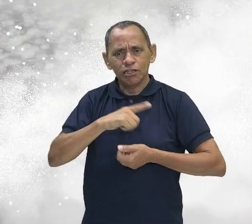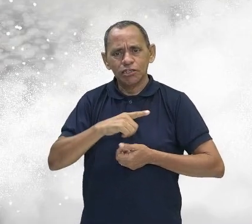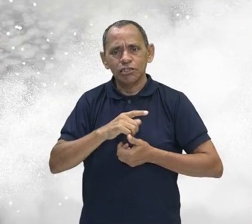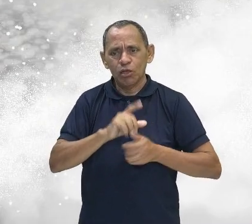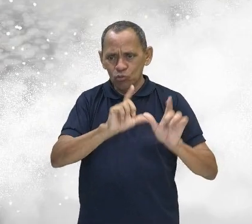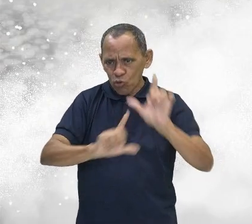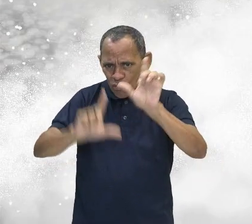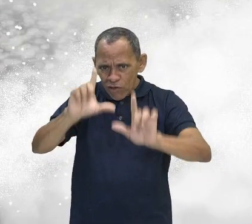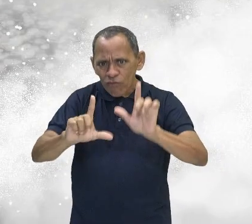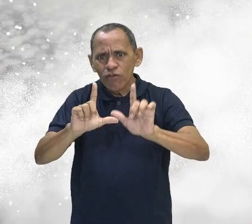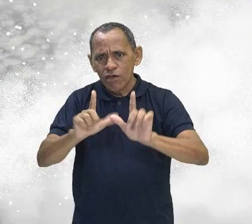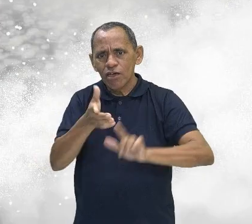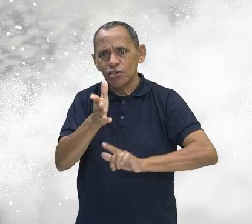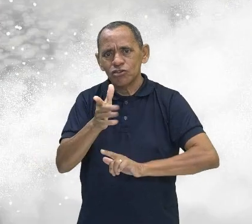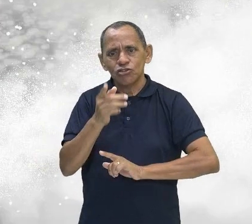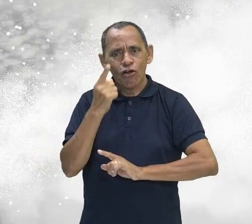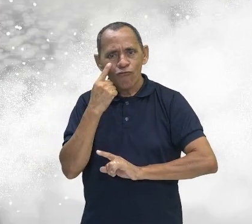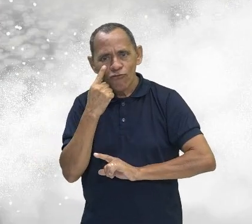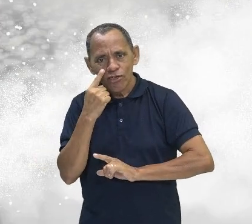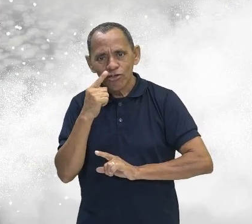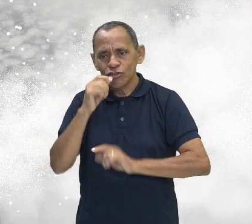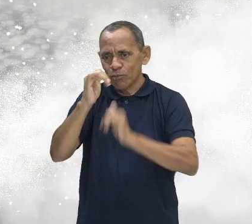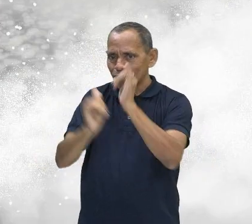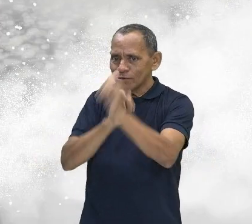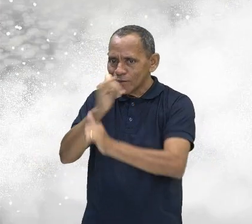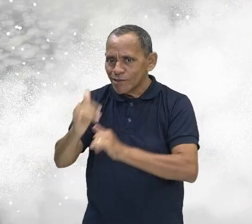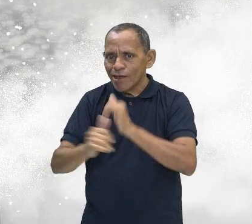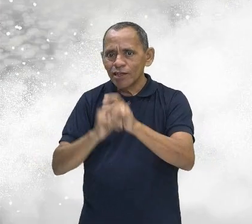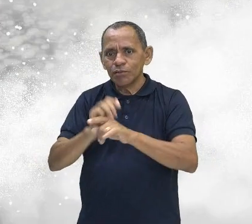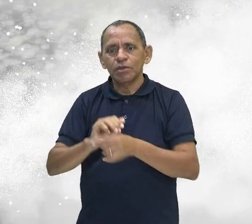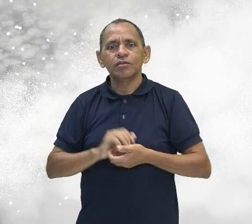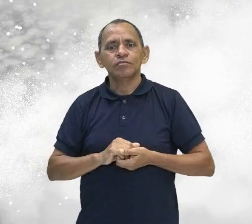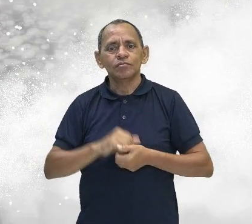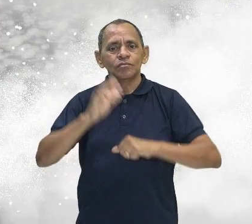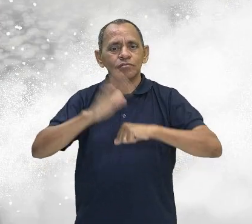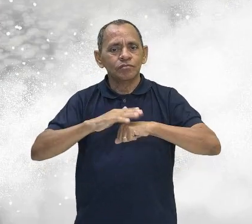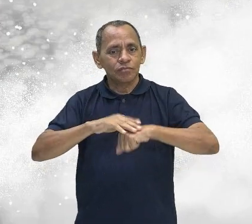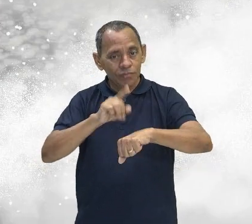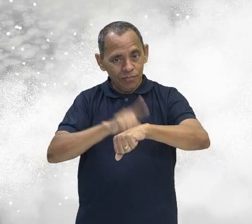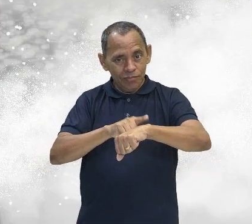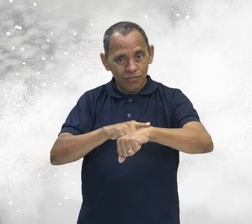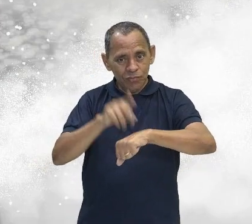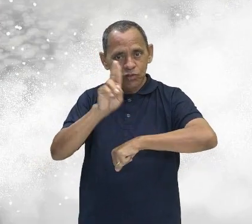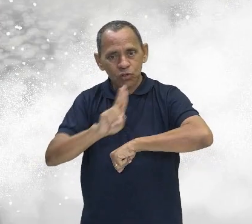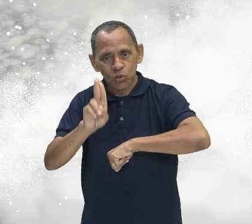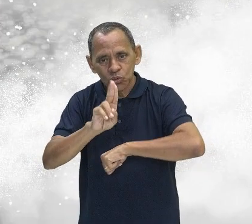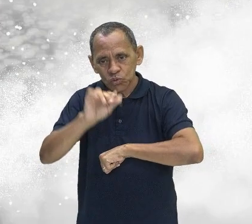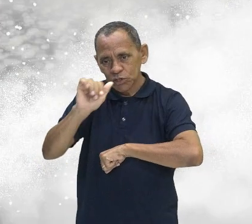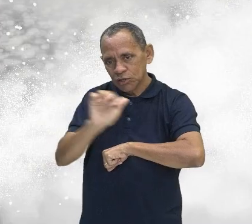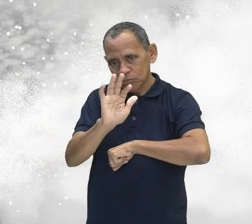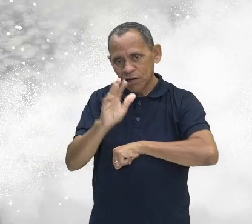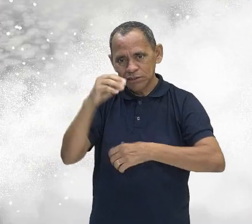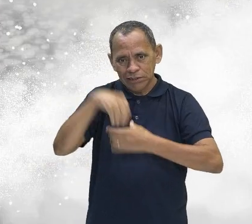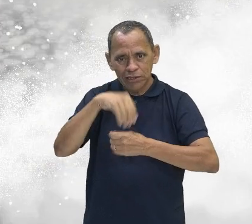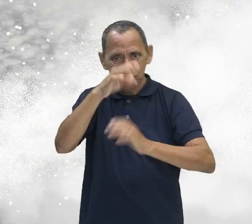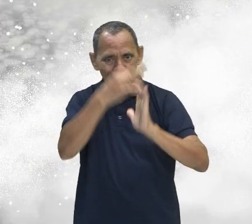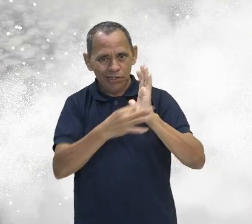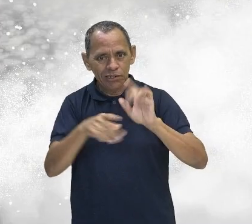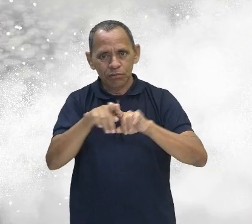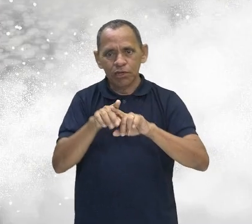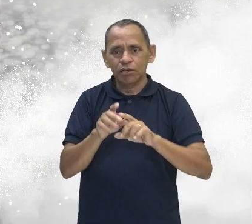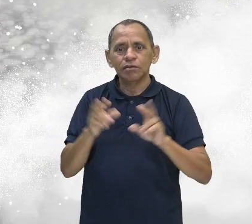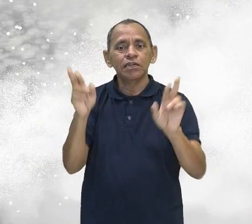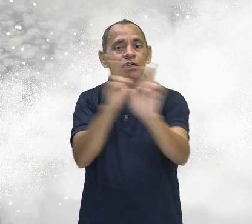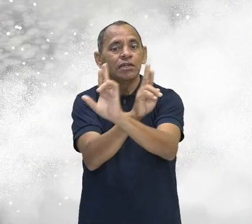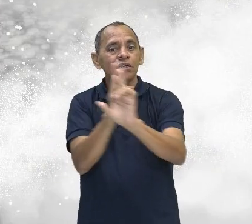correto? E ao mesmo tempo que ele utiliza esta imagem da rosa no seu texto, ele